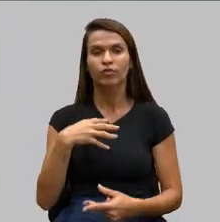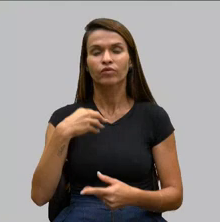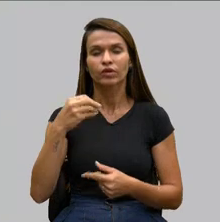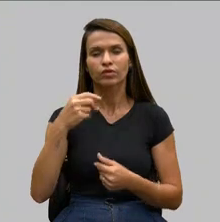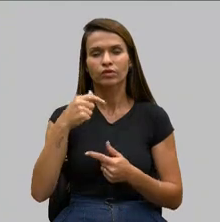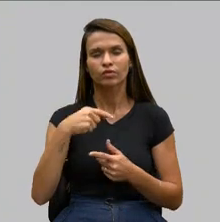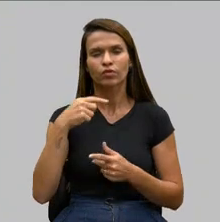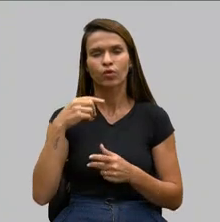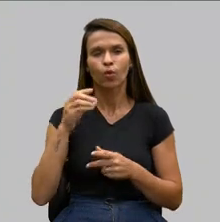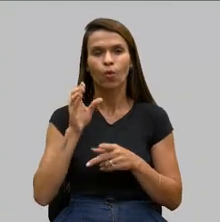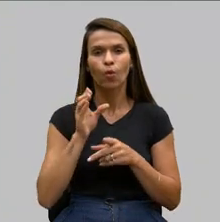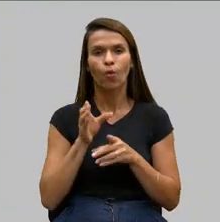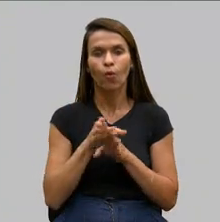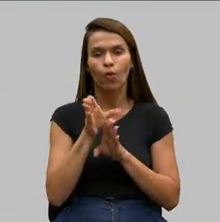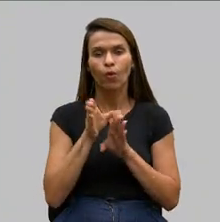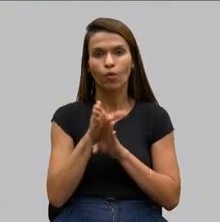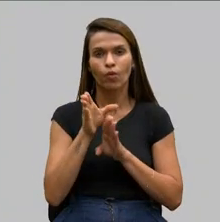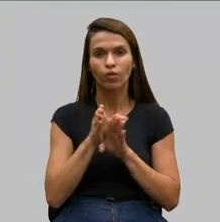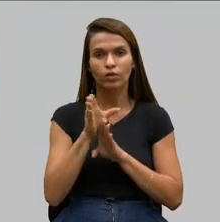Municipal do